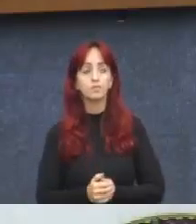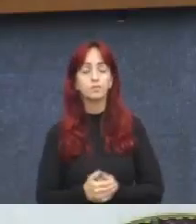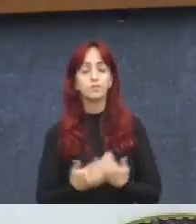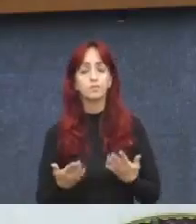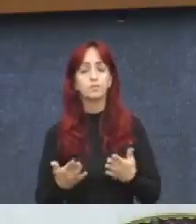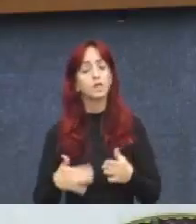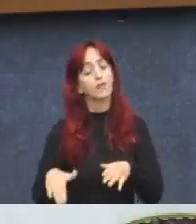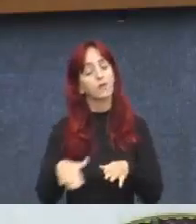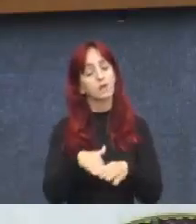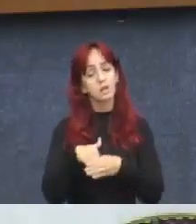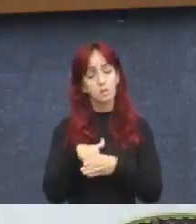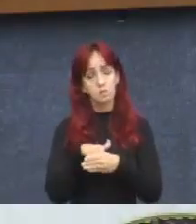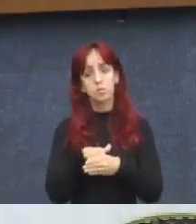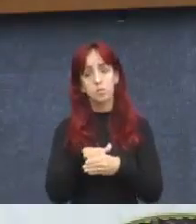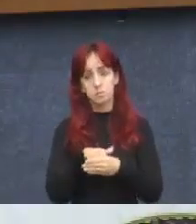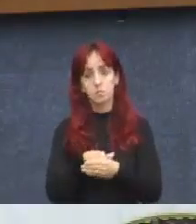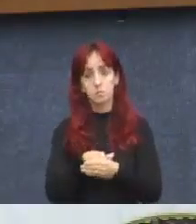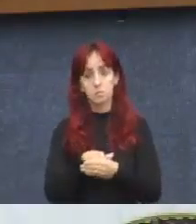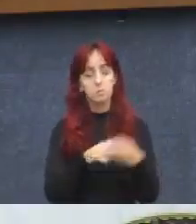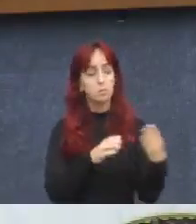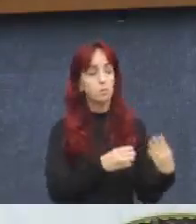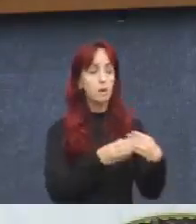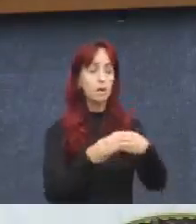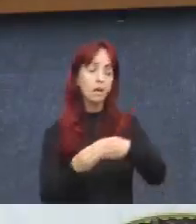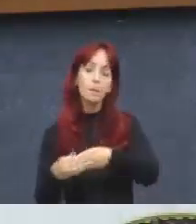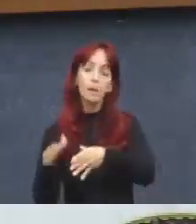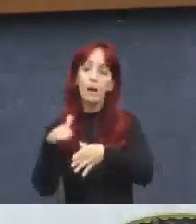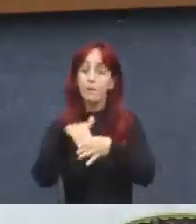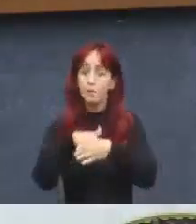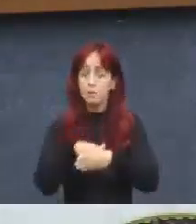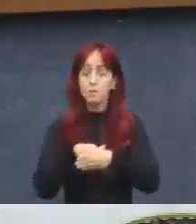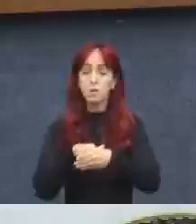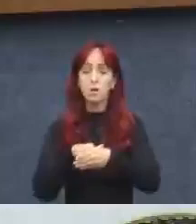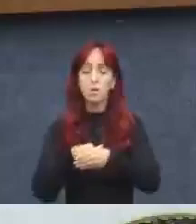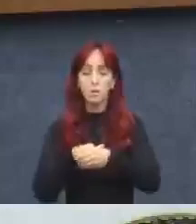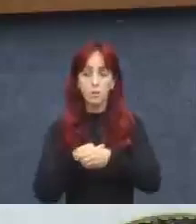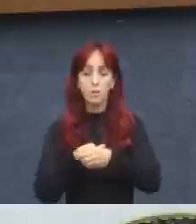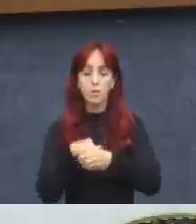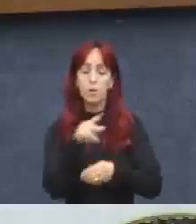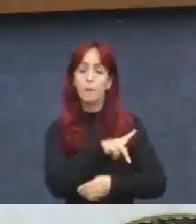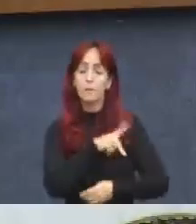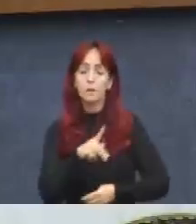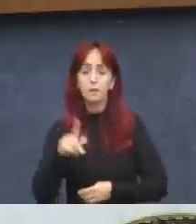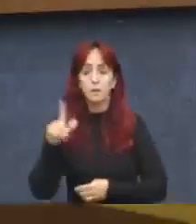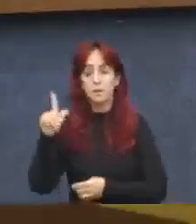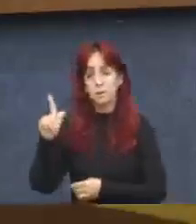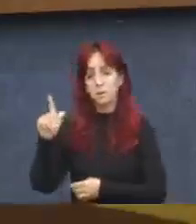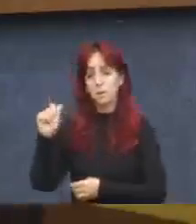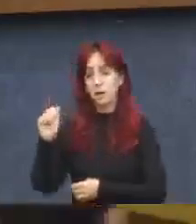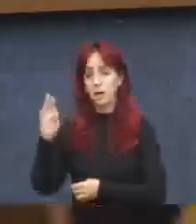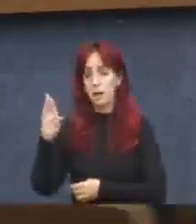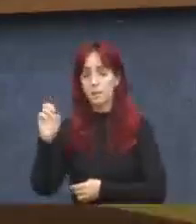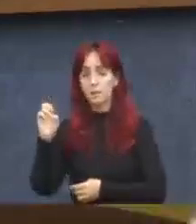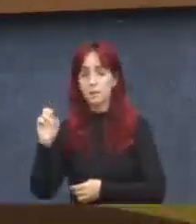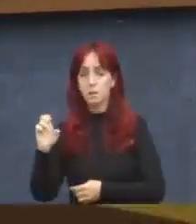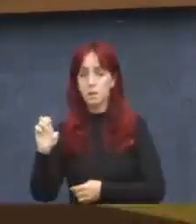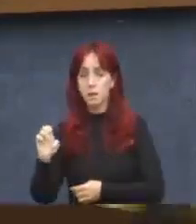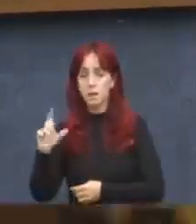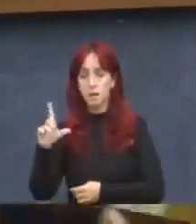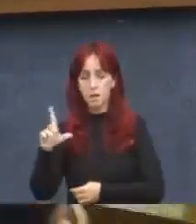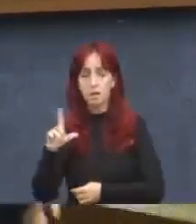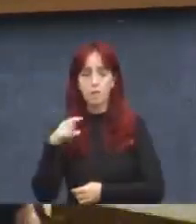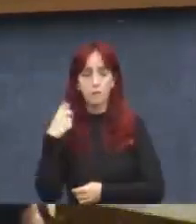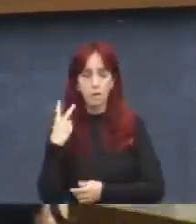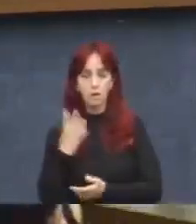Em votação. Para encaminhar a votação. Nosso presidente, vereador Gabriel Azevedo. Ô, meu caro Wesley, esse é